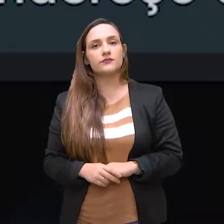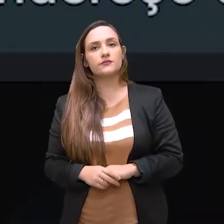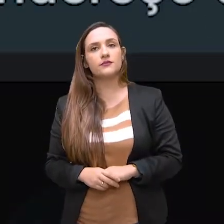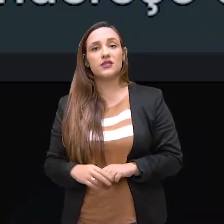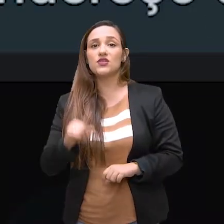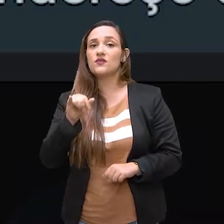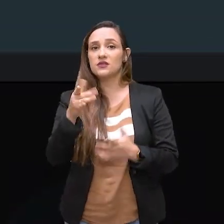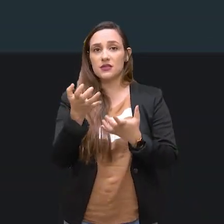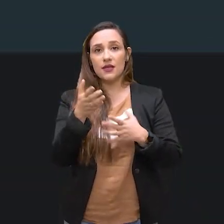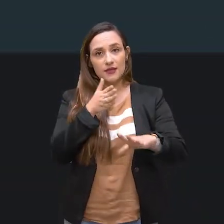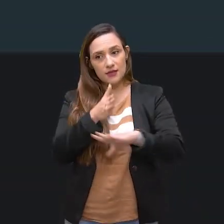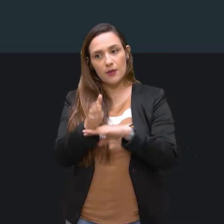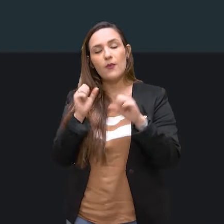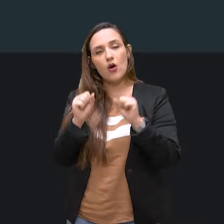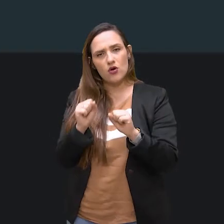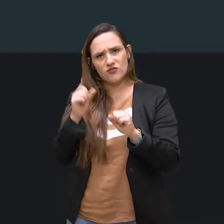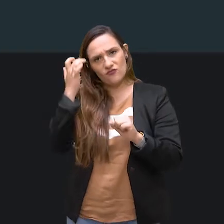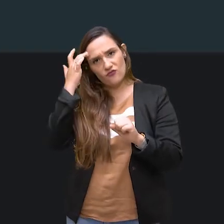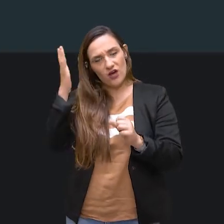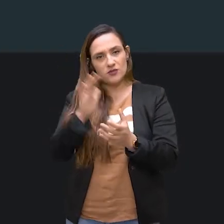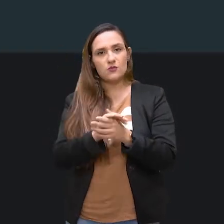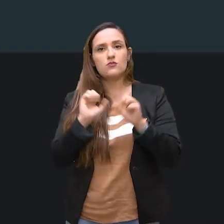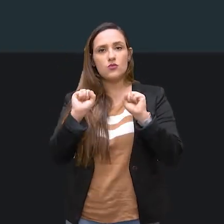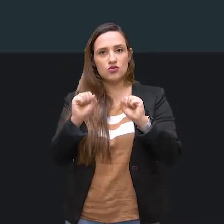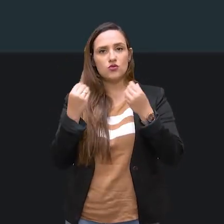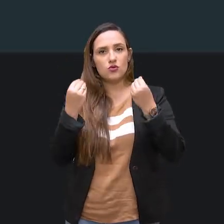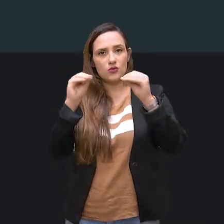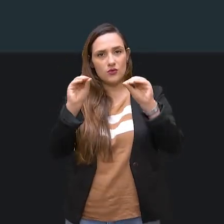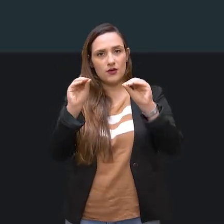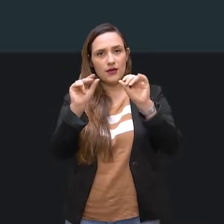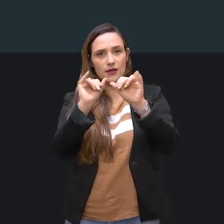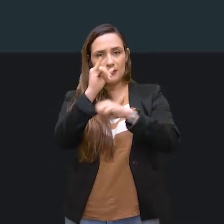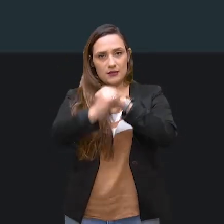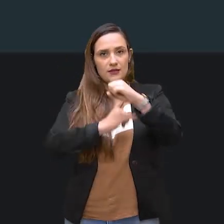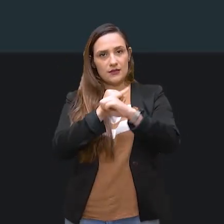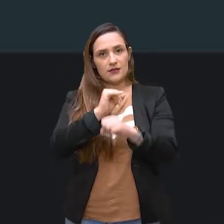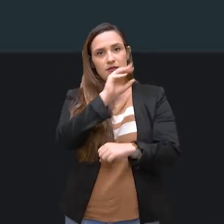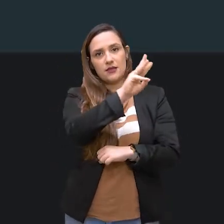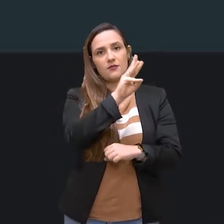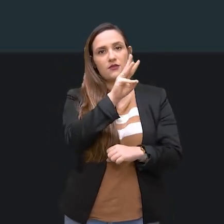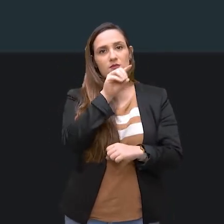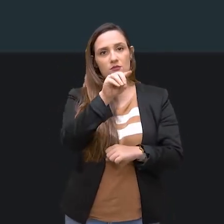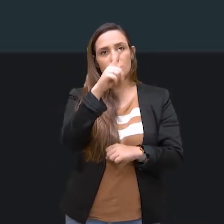Para acessar o manual é fácil. No seu navegador, digite